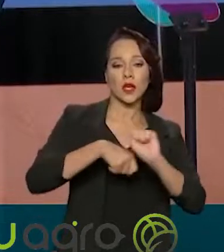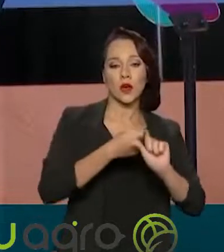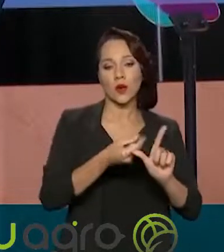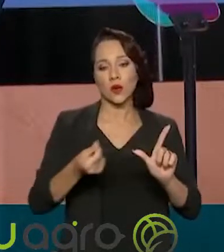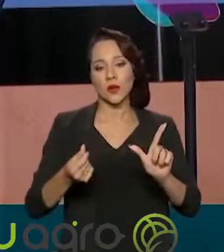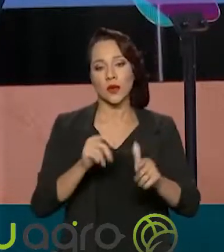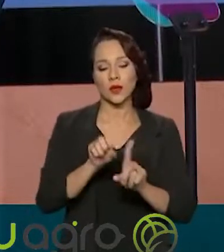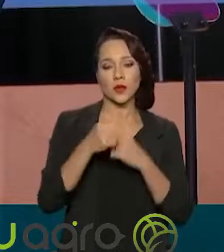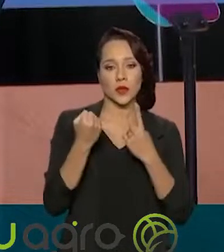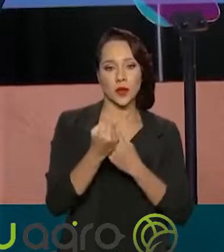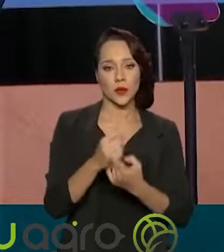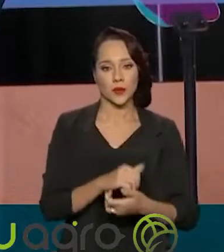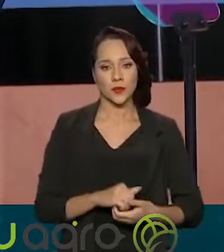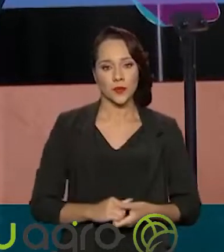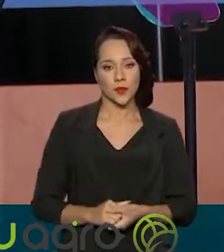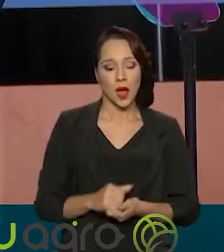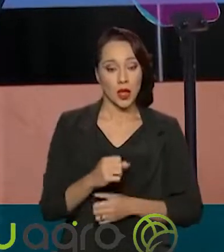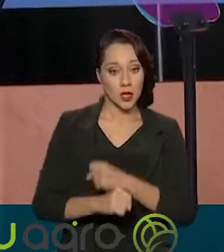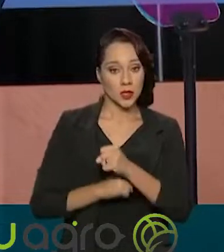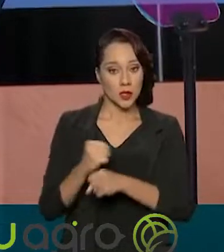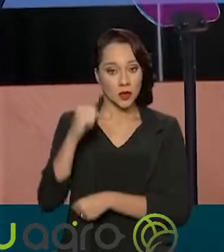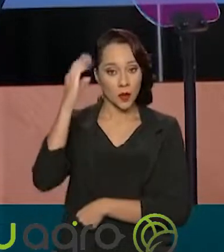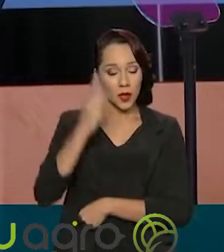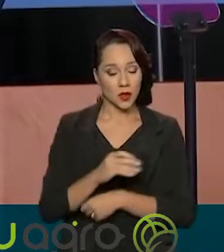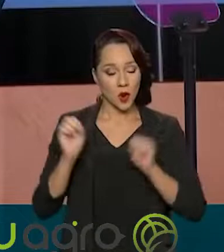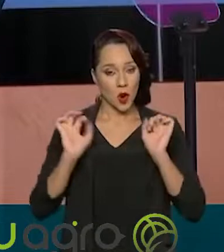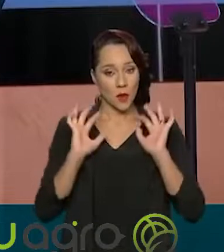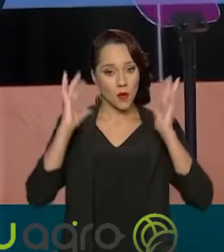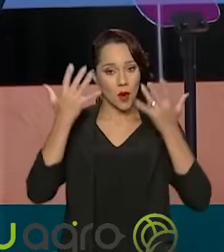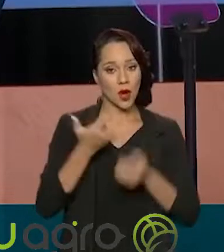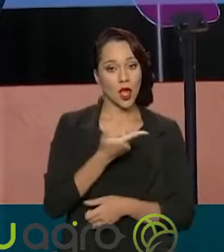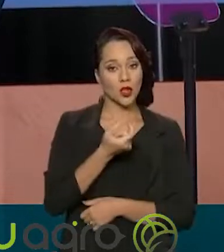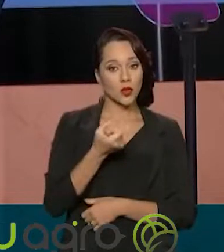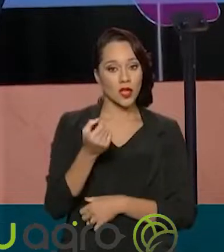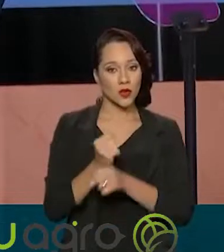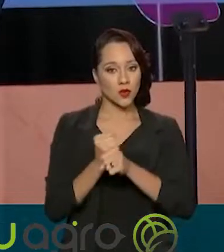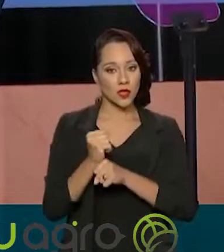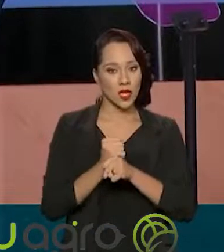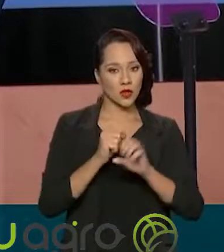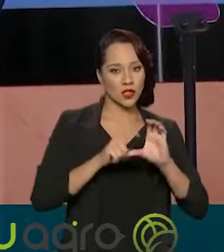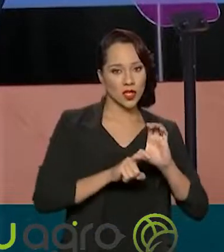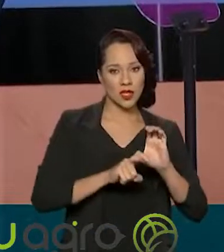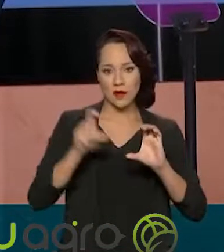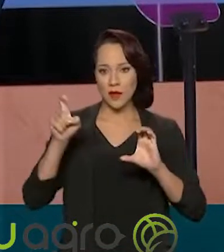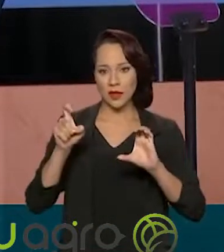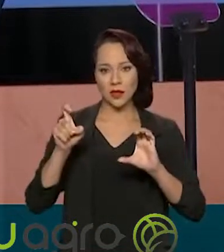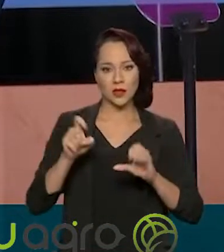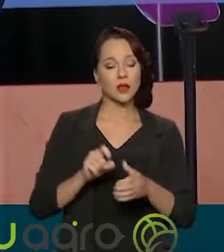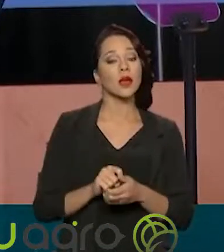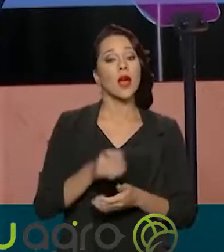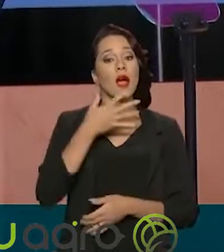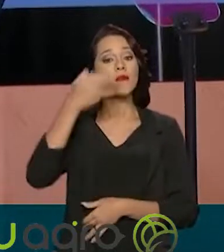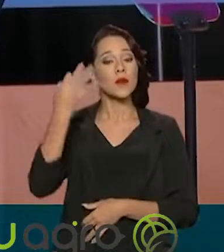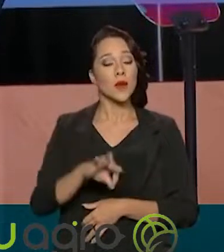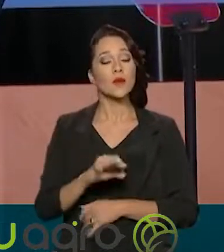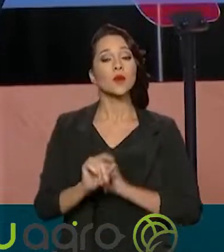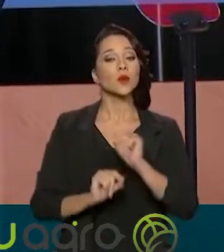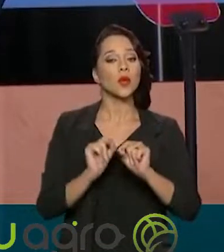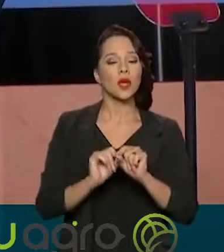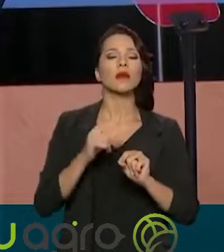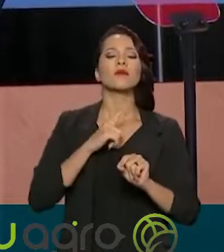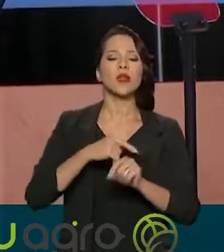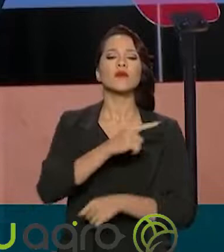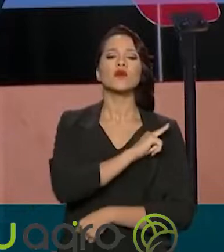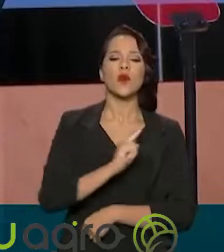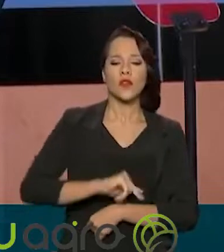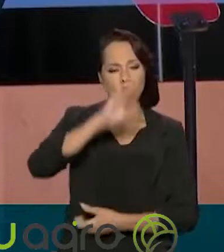social. Neste ano em que o Brasil comemora 200 anos de independência, afirmamos que temos um